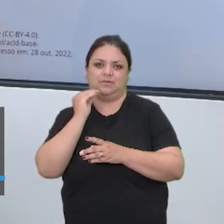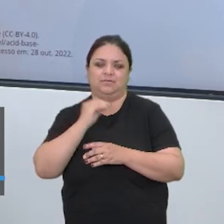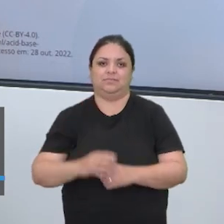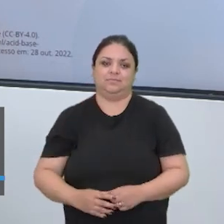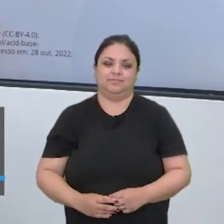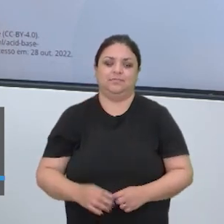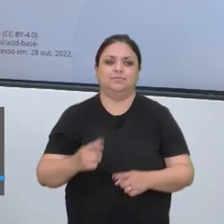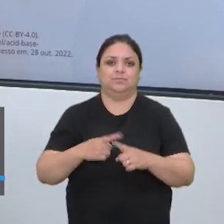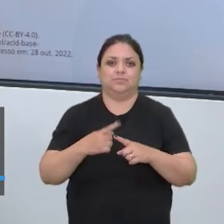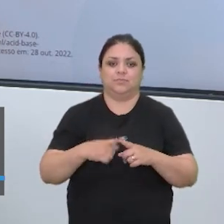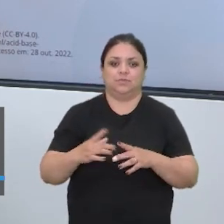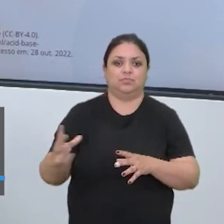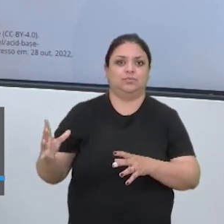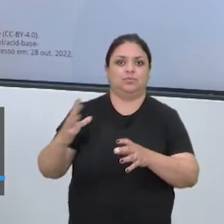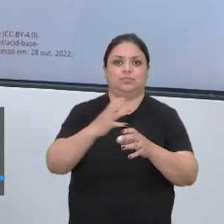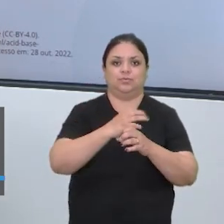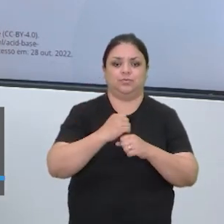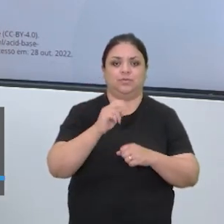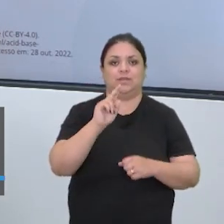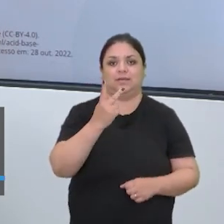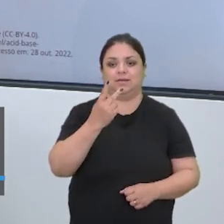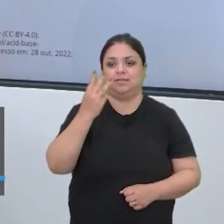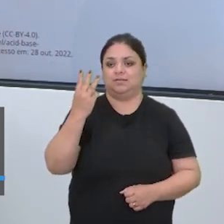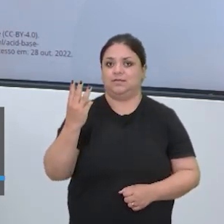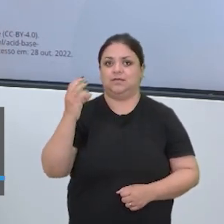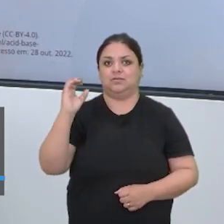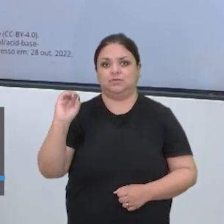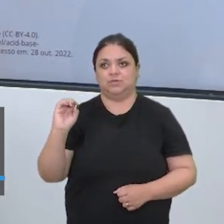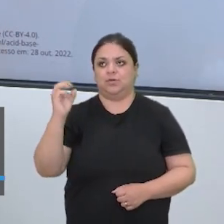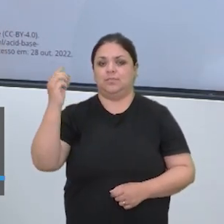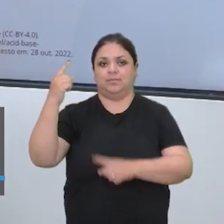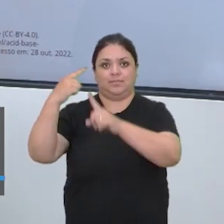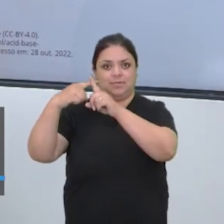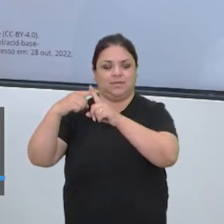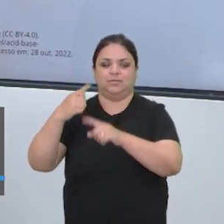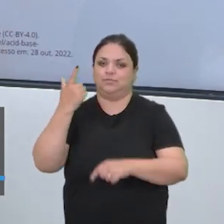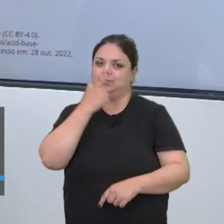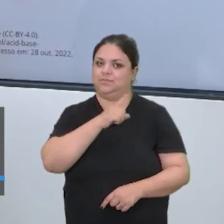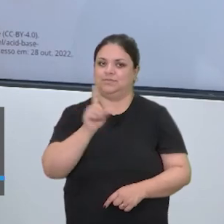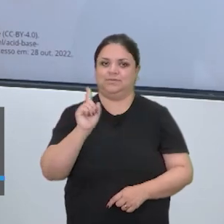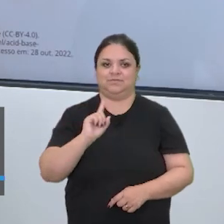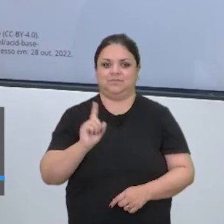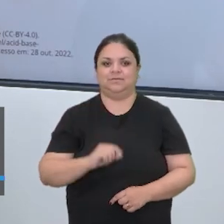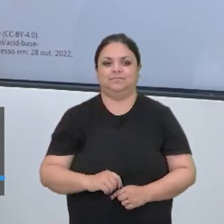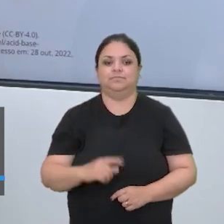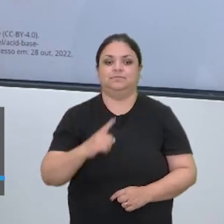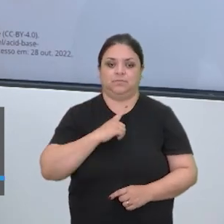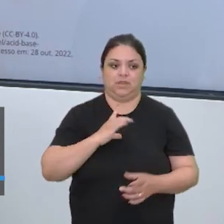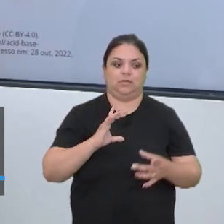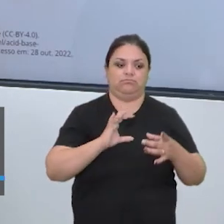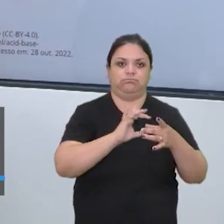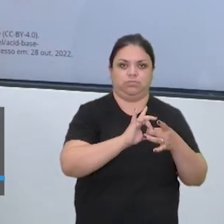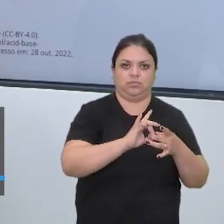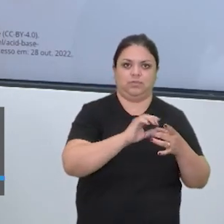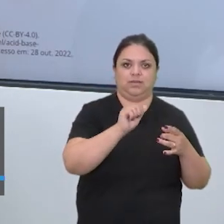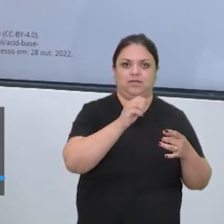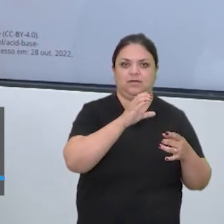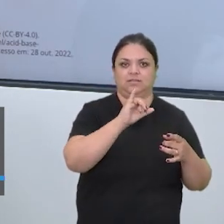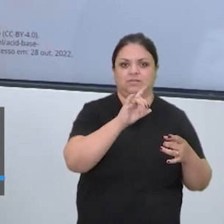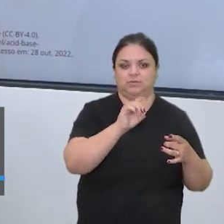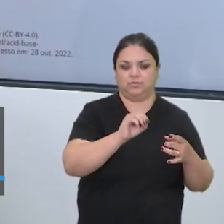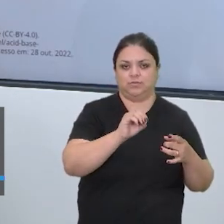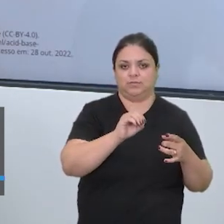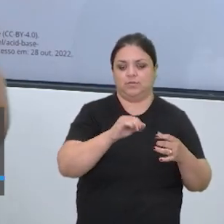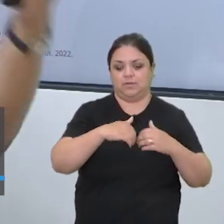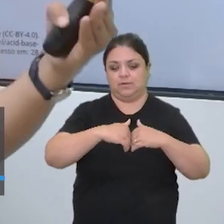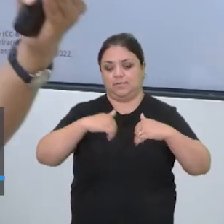vão totalmente para a forma de H3 ou mais, tá certo? Então, você tem uma parte que fica ligada na forma ácida e tem uma